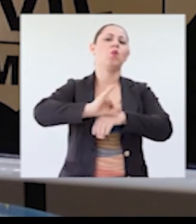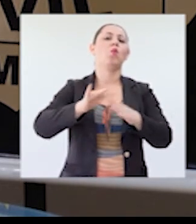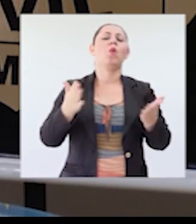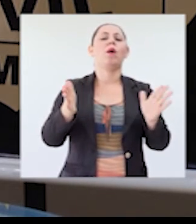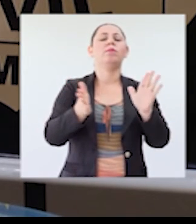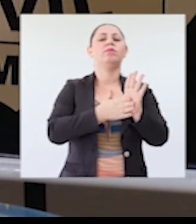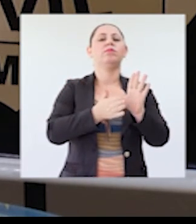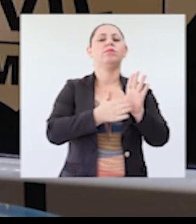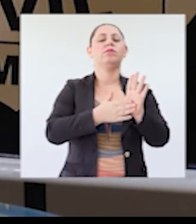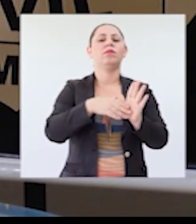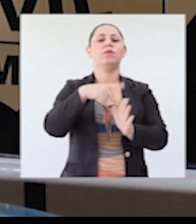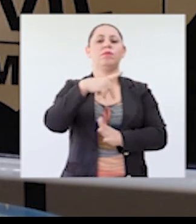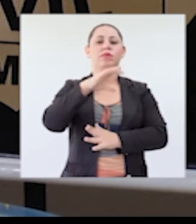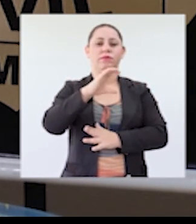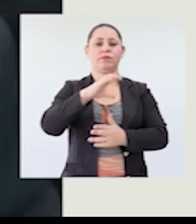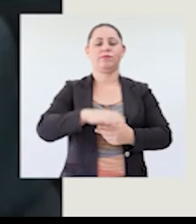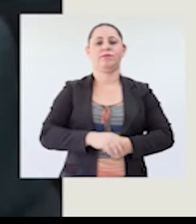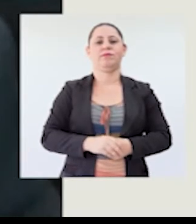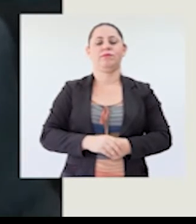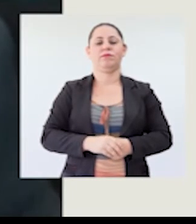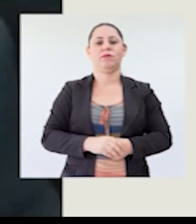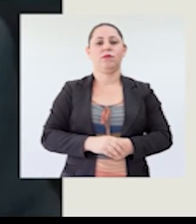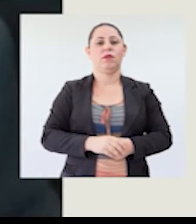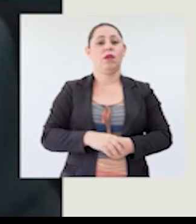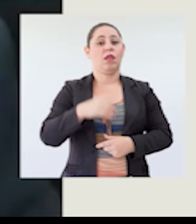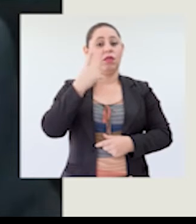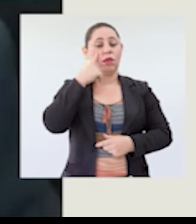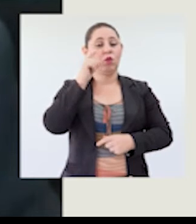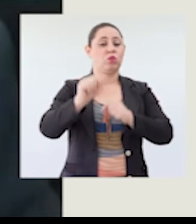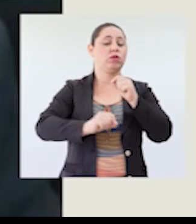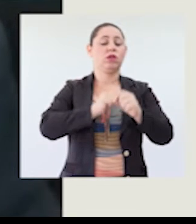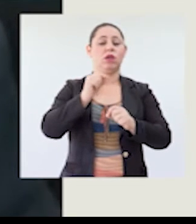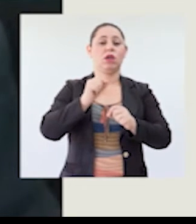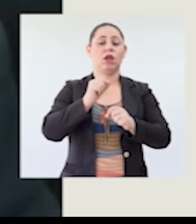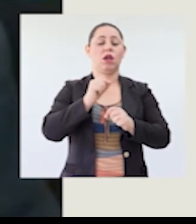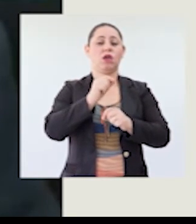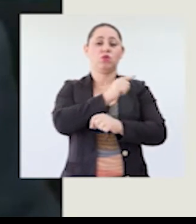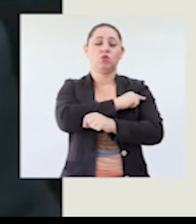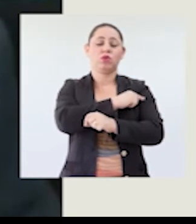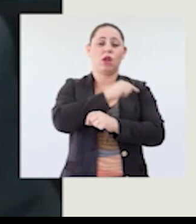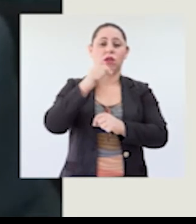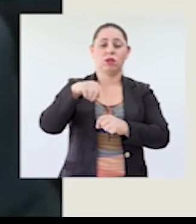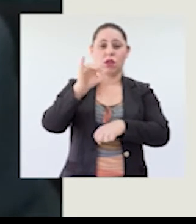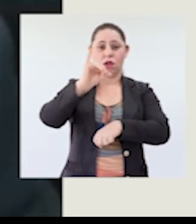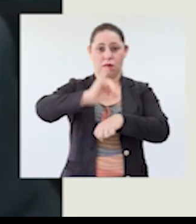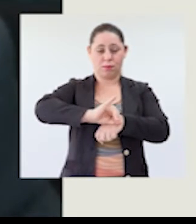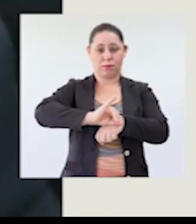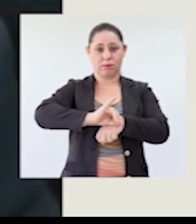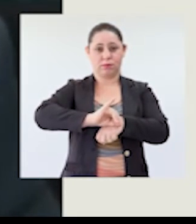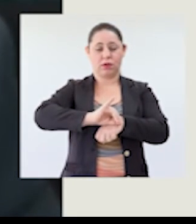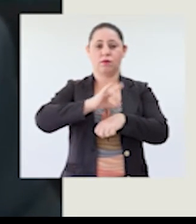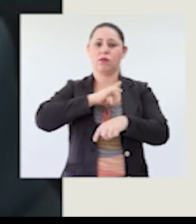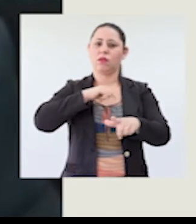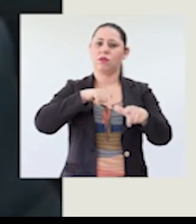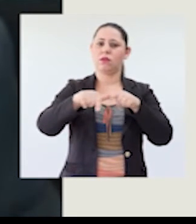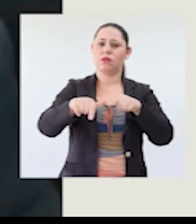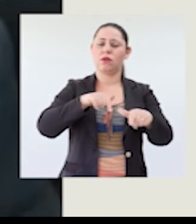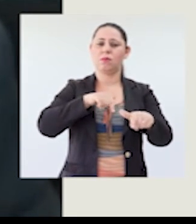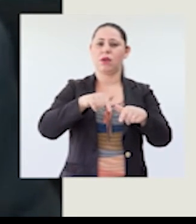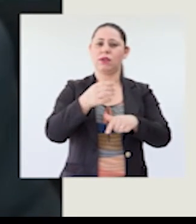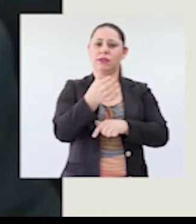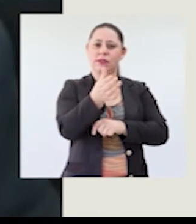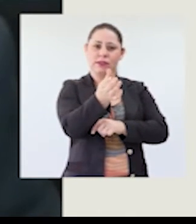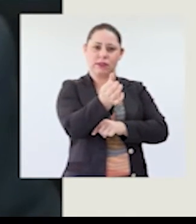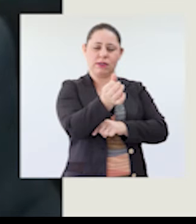será o papel da Polícia Civil? Tendo em vista que a Superintendência da Polícia Federal fica na capital, nós estaremos atuando